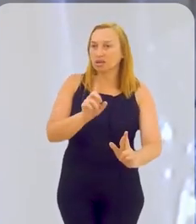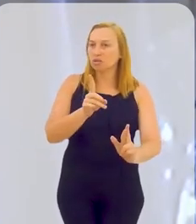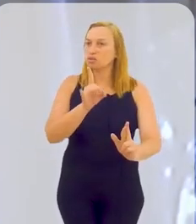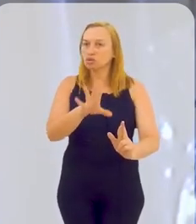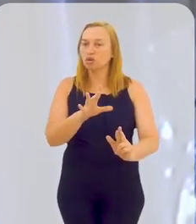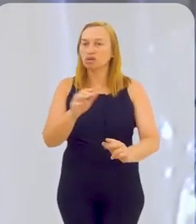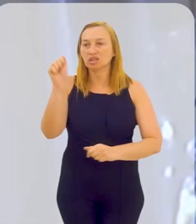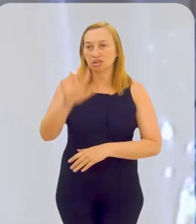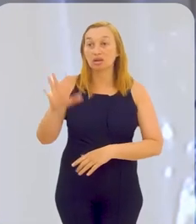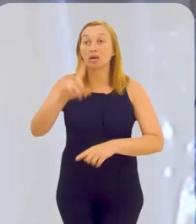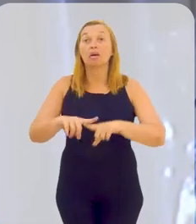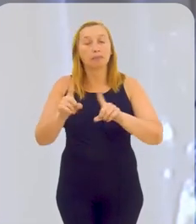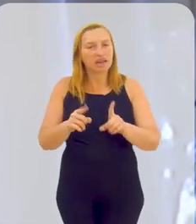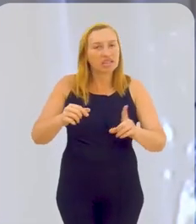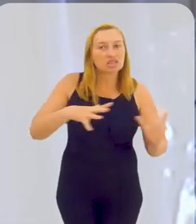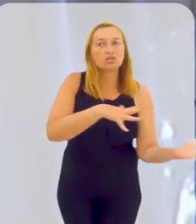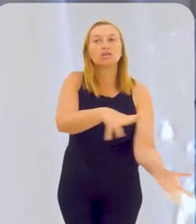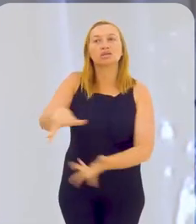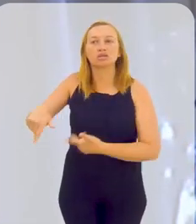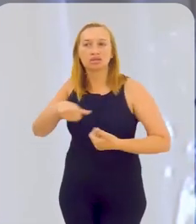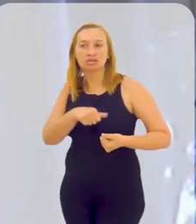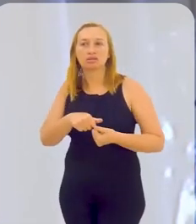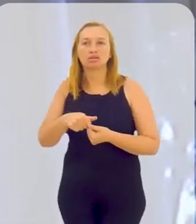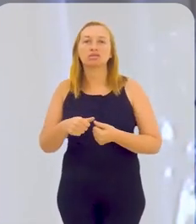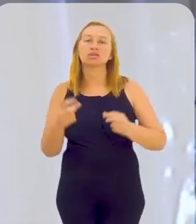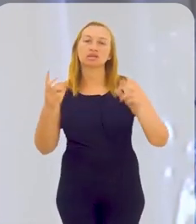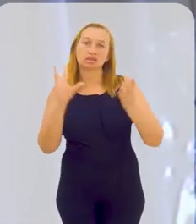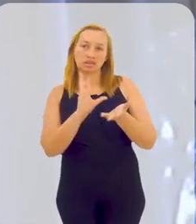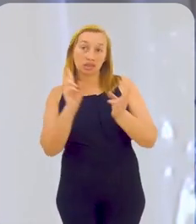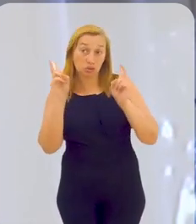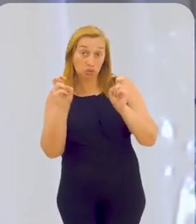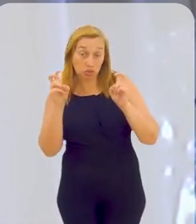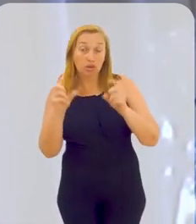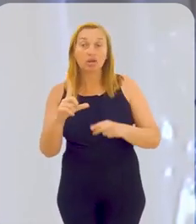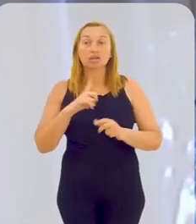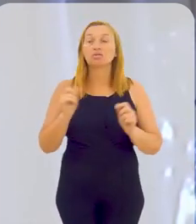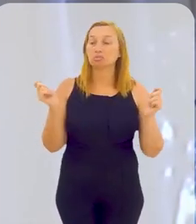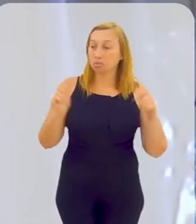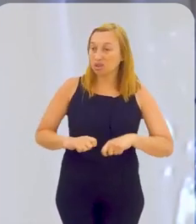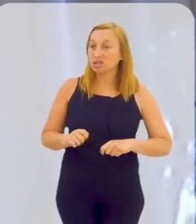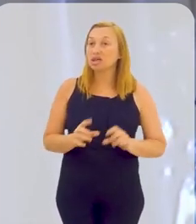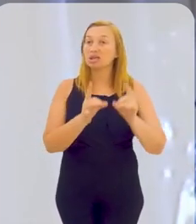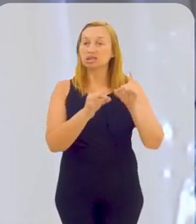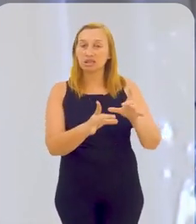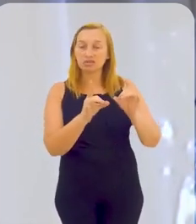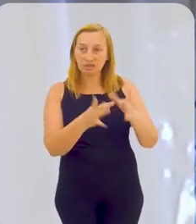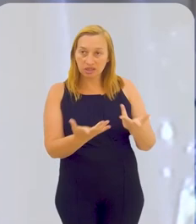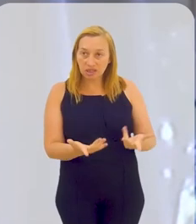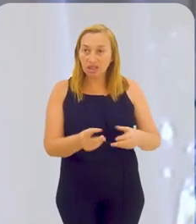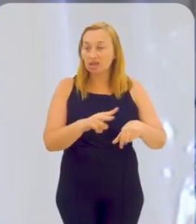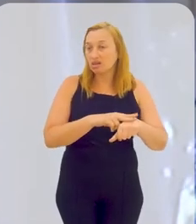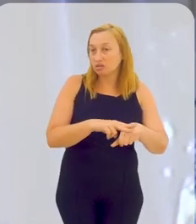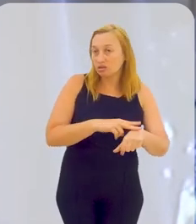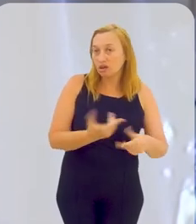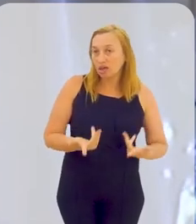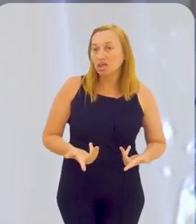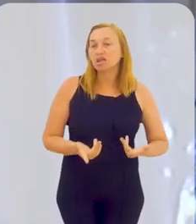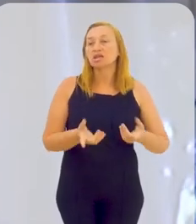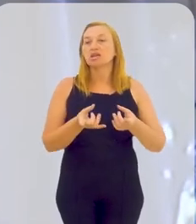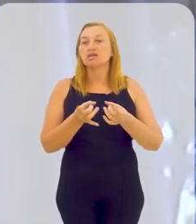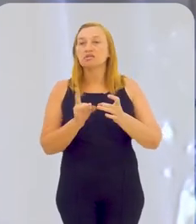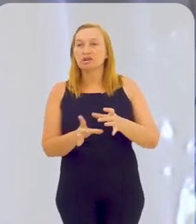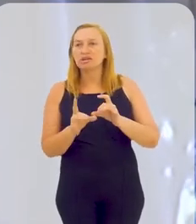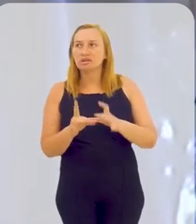referência não só nacional, mas internacional nessas pautas. Nós temos potencial de vender, sim, turismo verde, nós